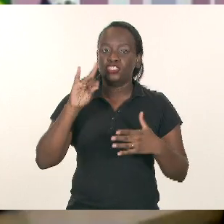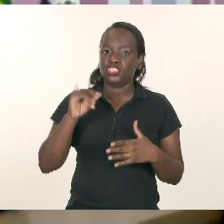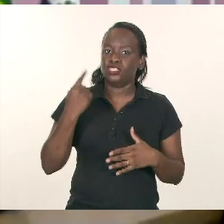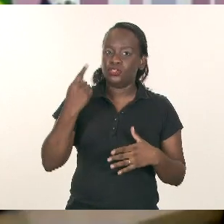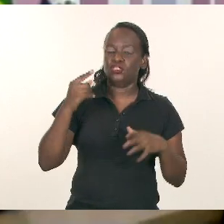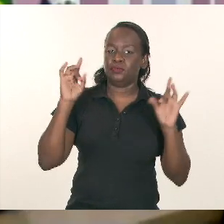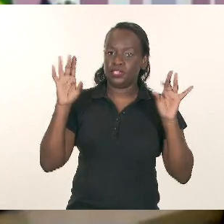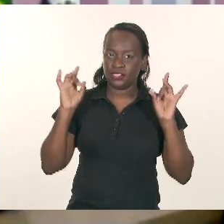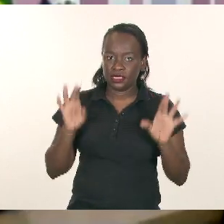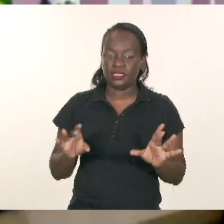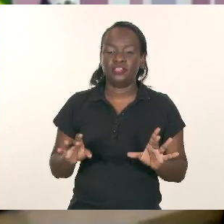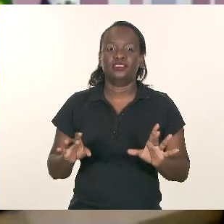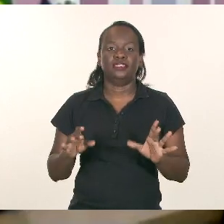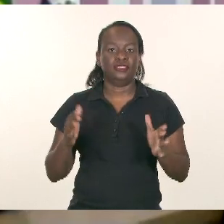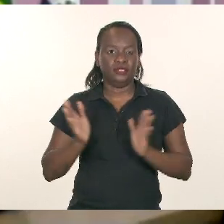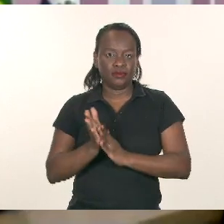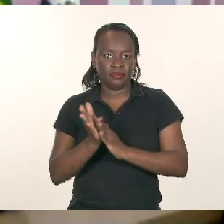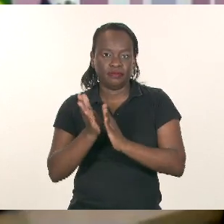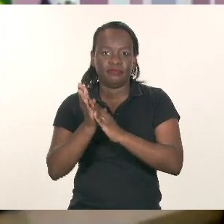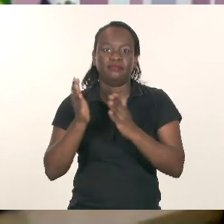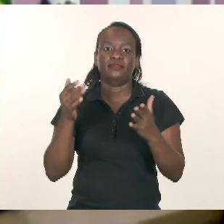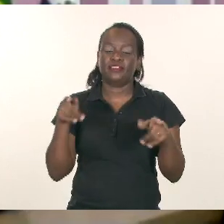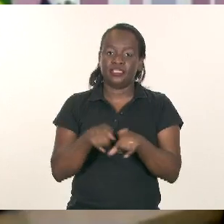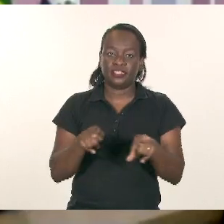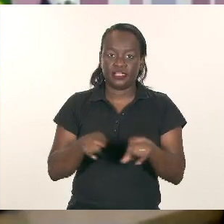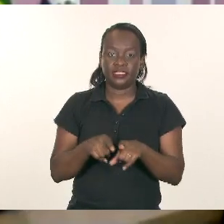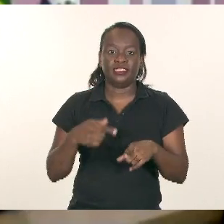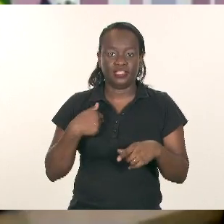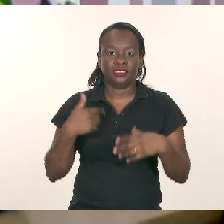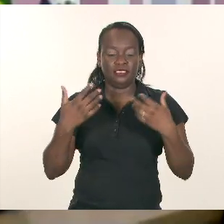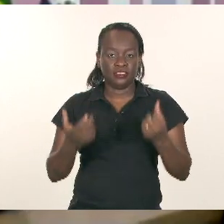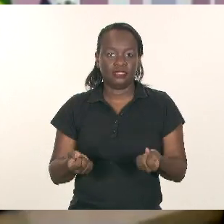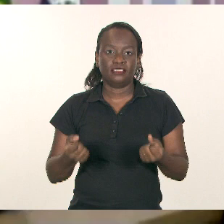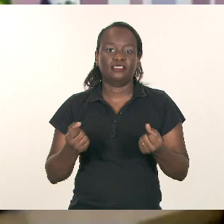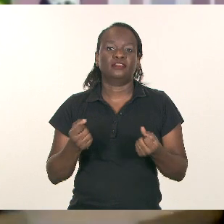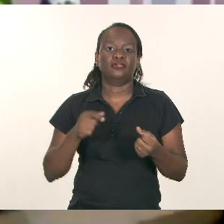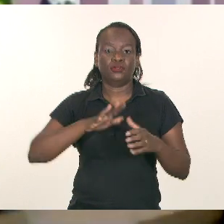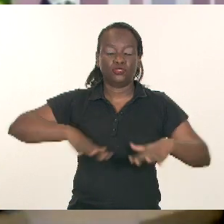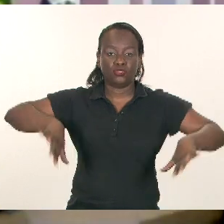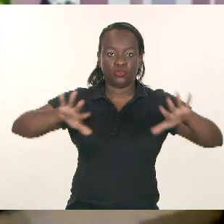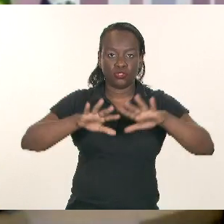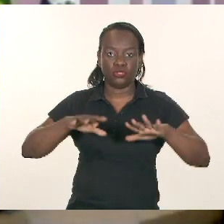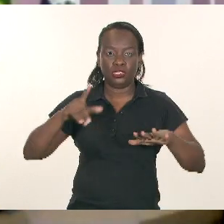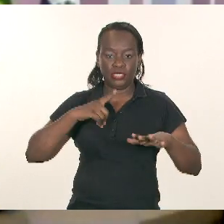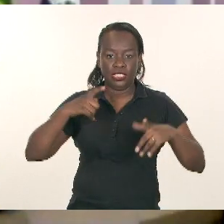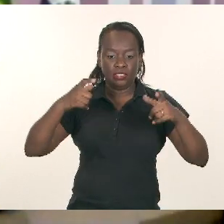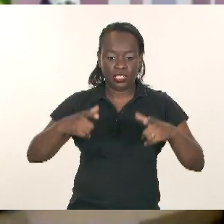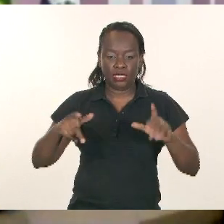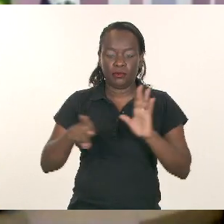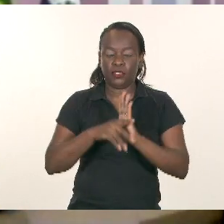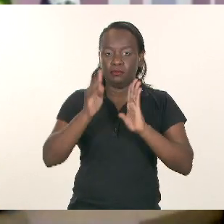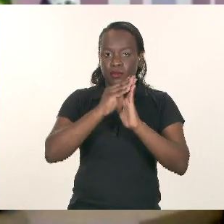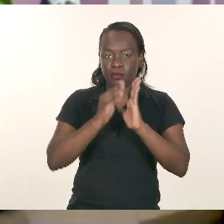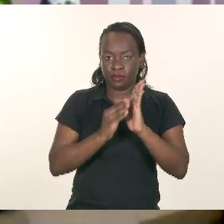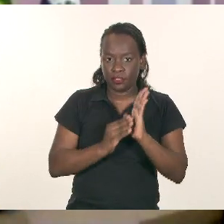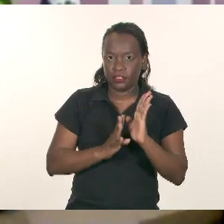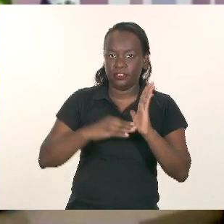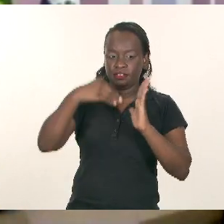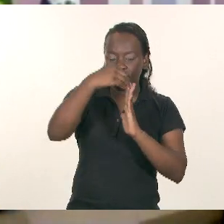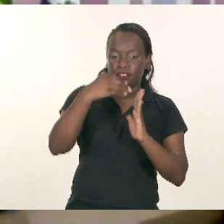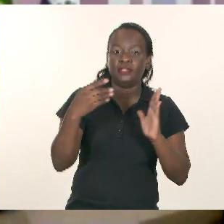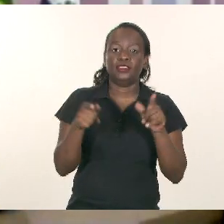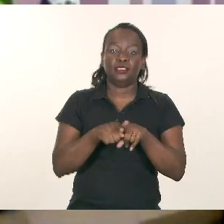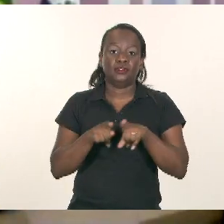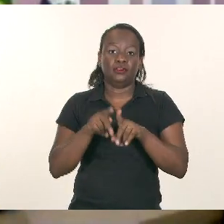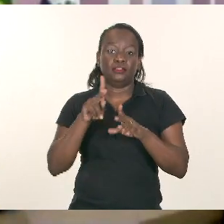dia de homenagem, assim como eu sou favorável de que todos tenham seu espaço no calendário, e também